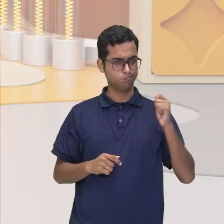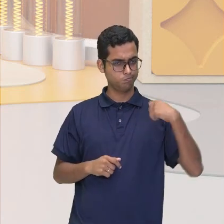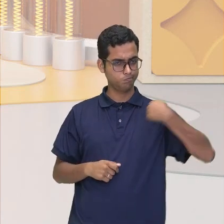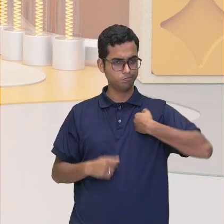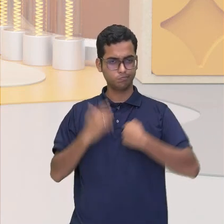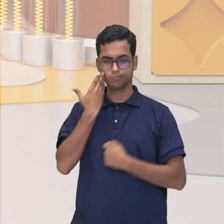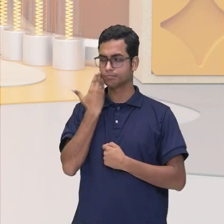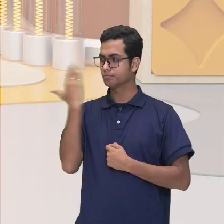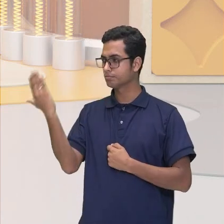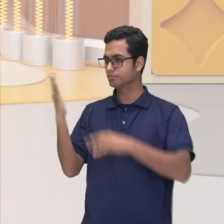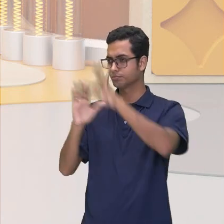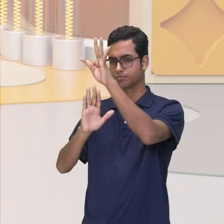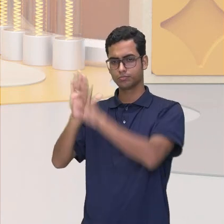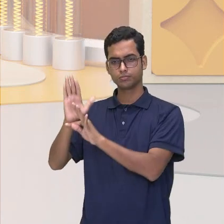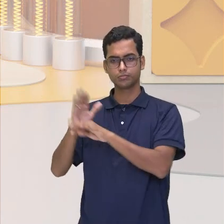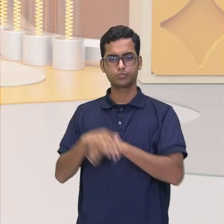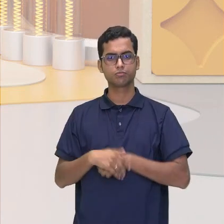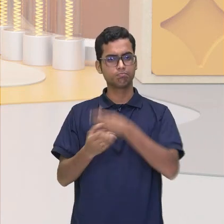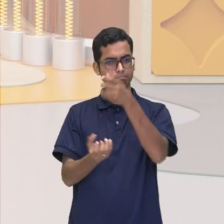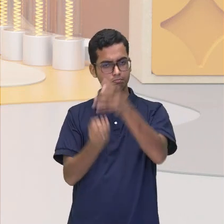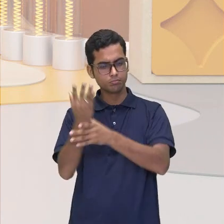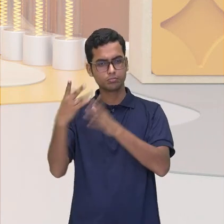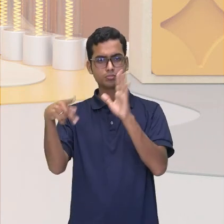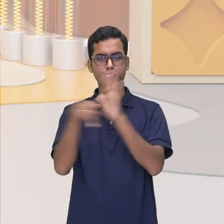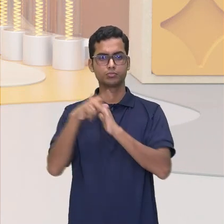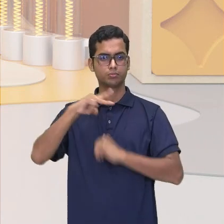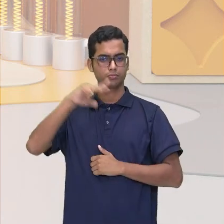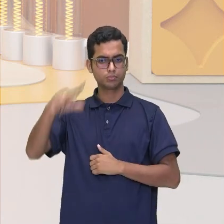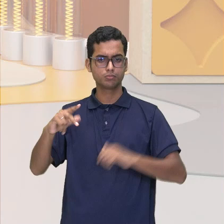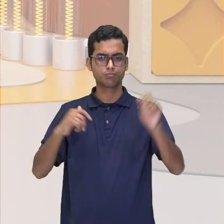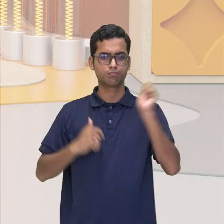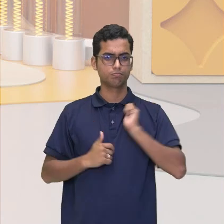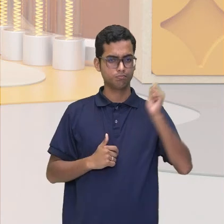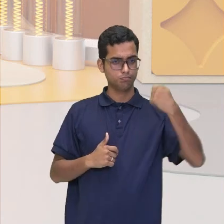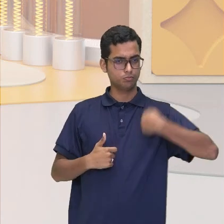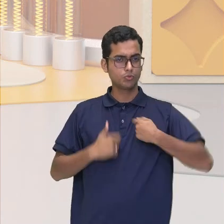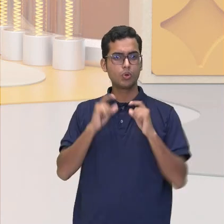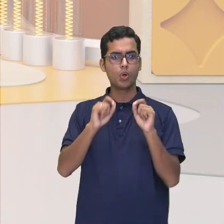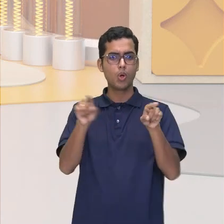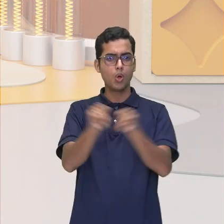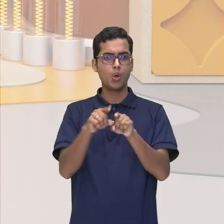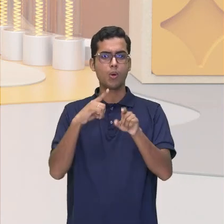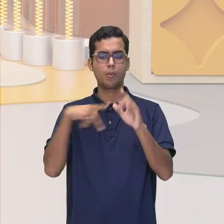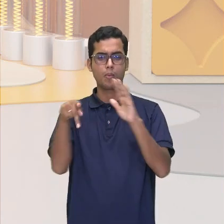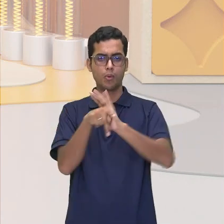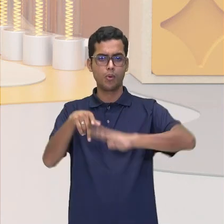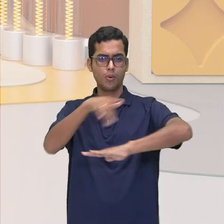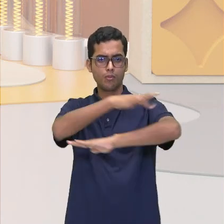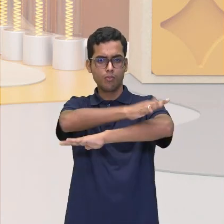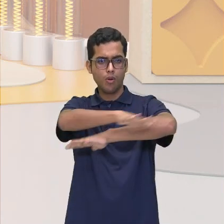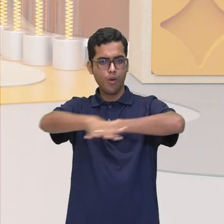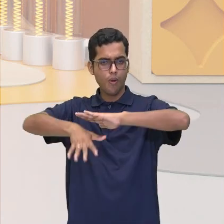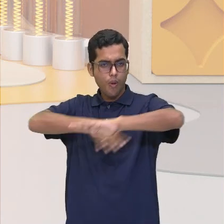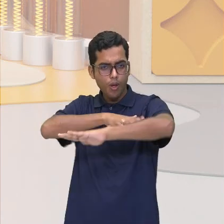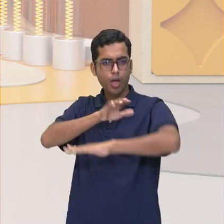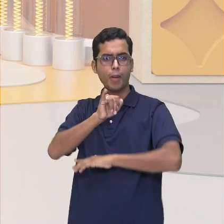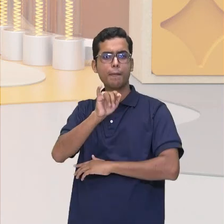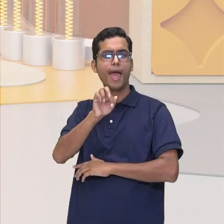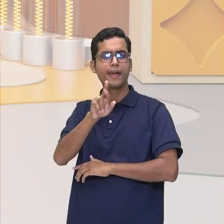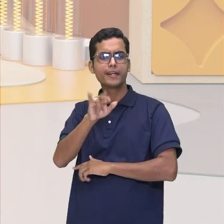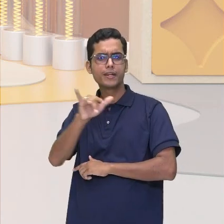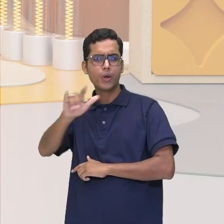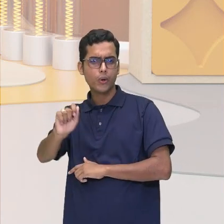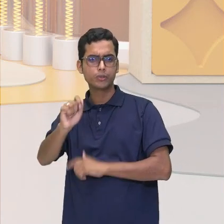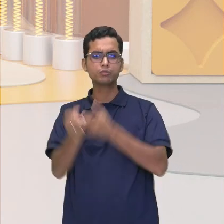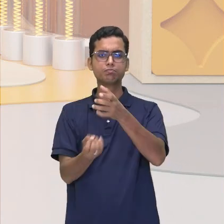né? Formação de Portugal e Espanha. Na Península Ibérica, a formação das monarquias nacionais, ela foi